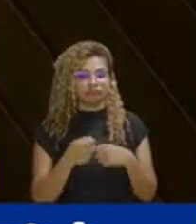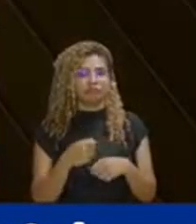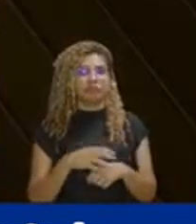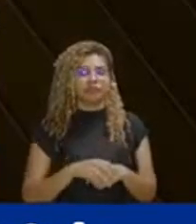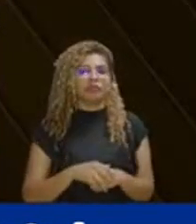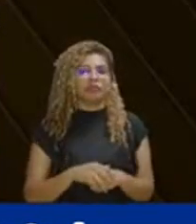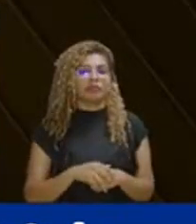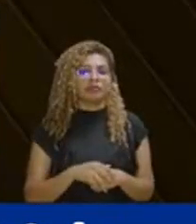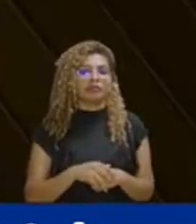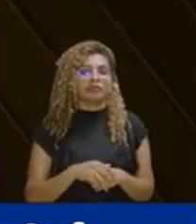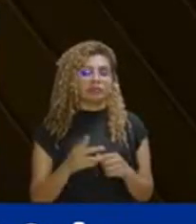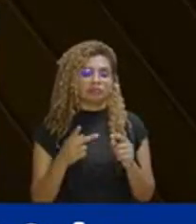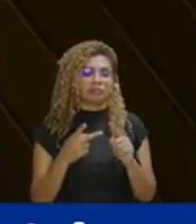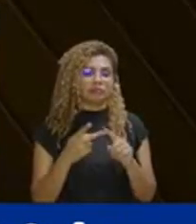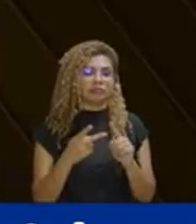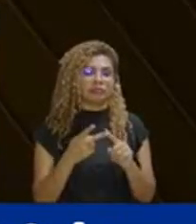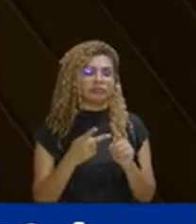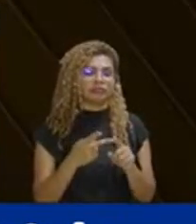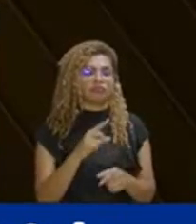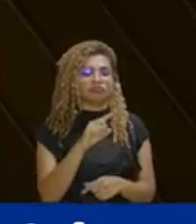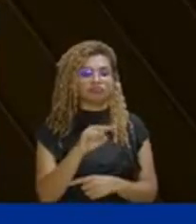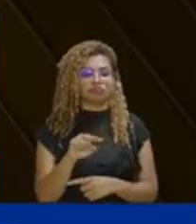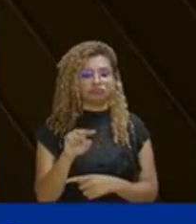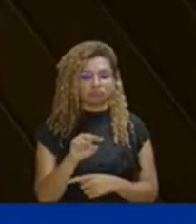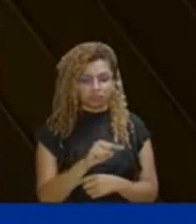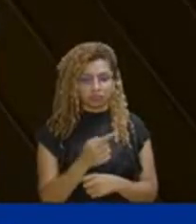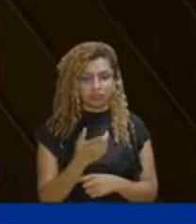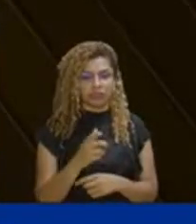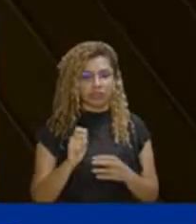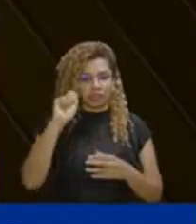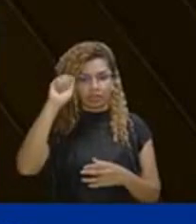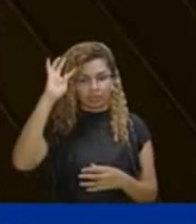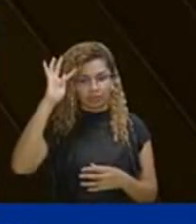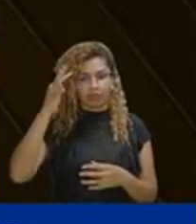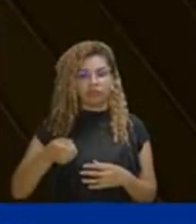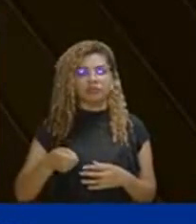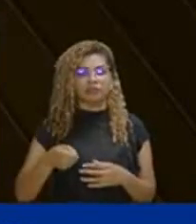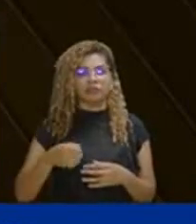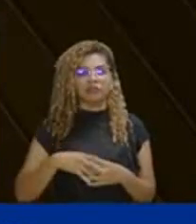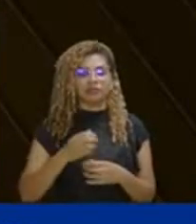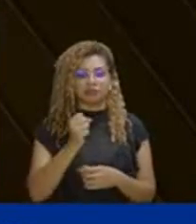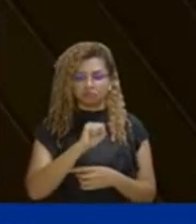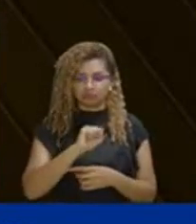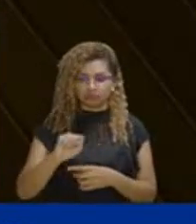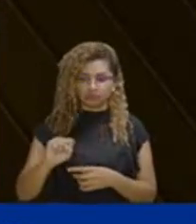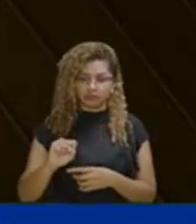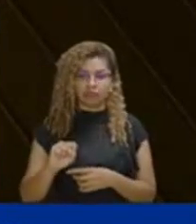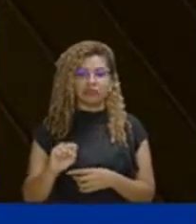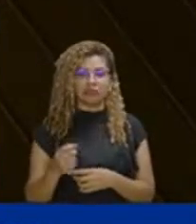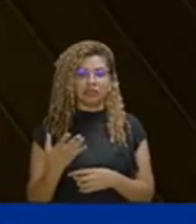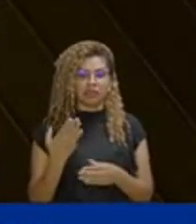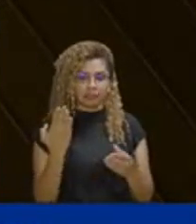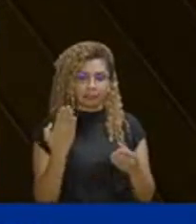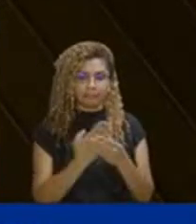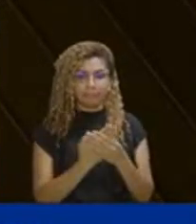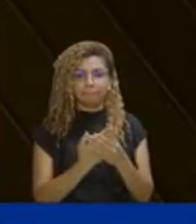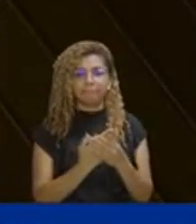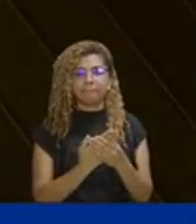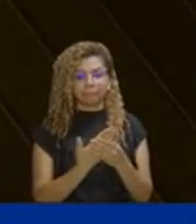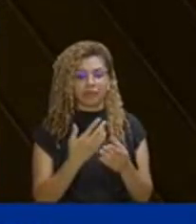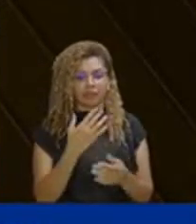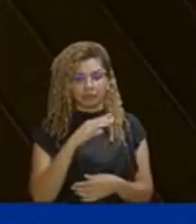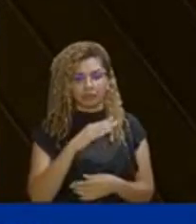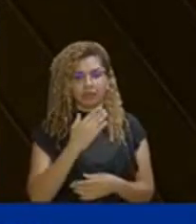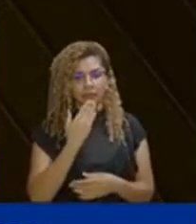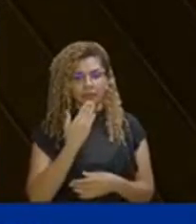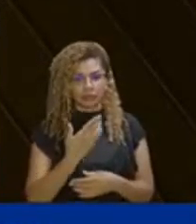se houve nulidade da sentença por cerceamento de defesa, justificando a suspensão do processo ou a reabertura da